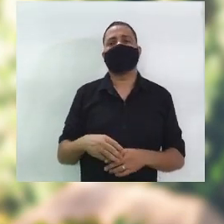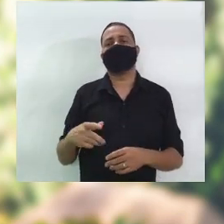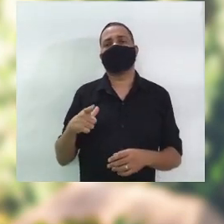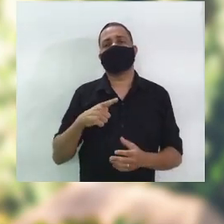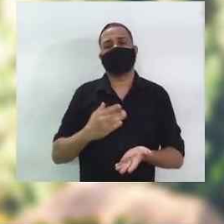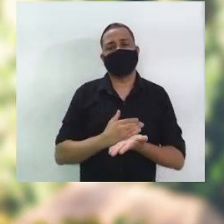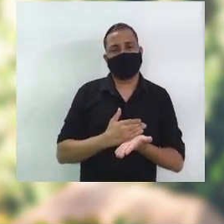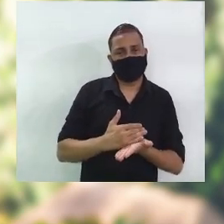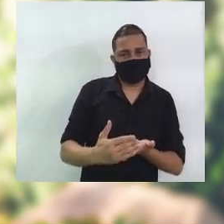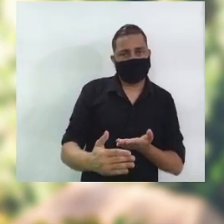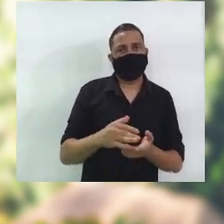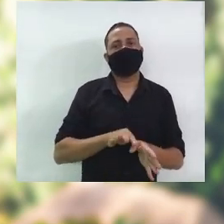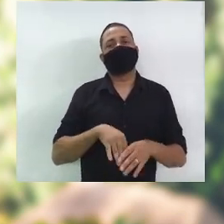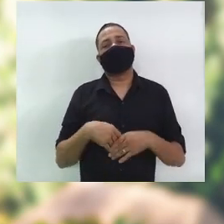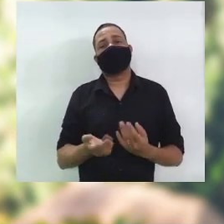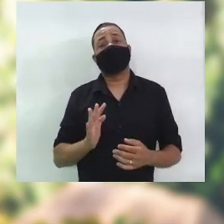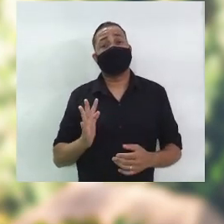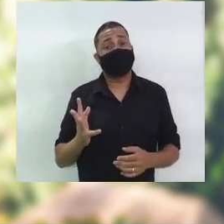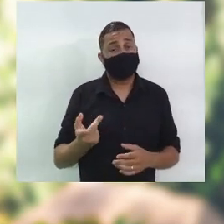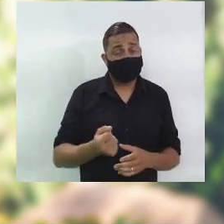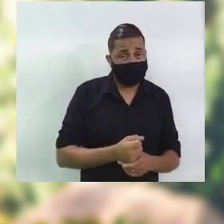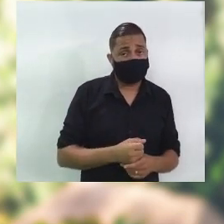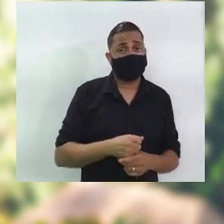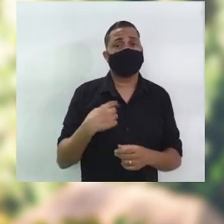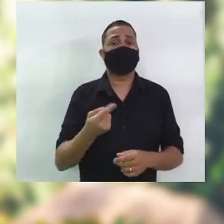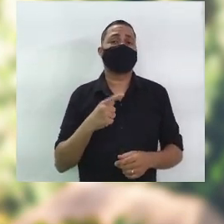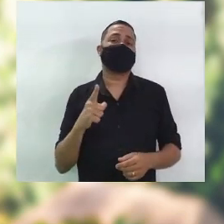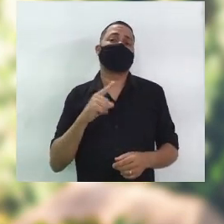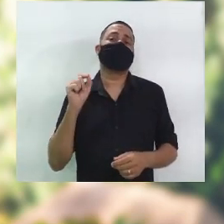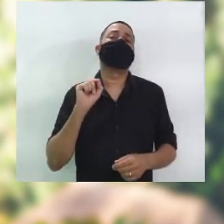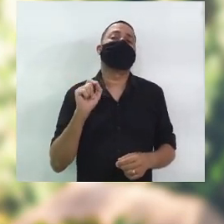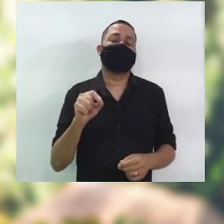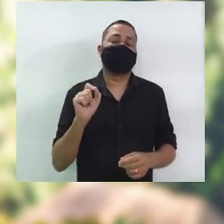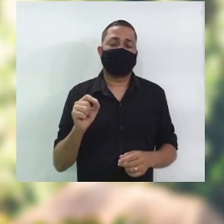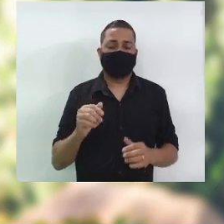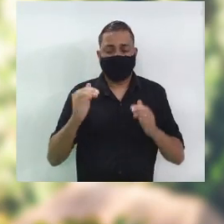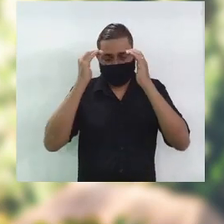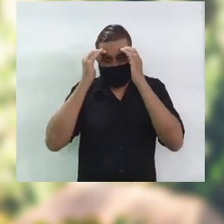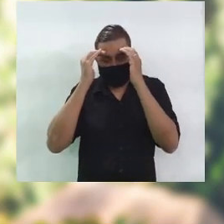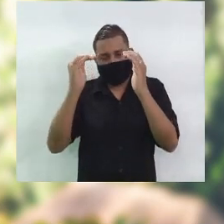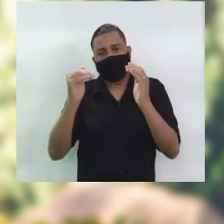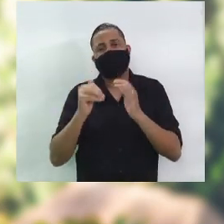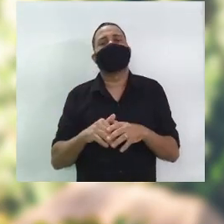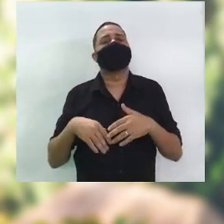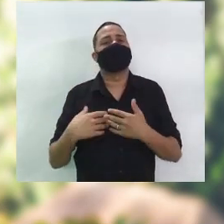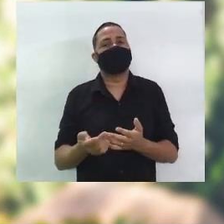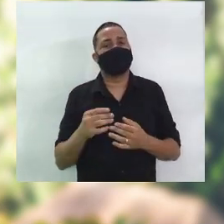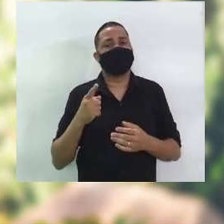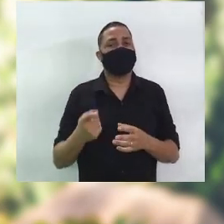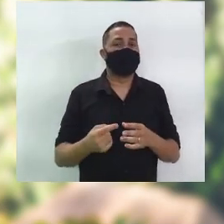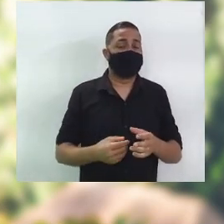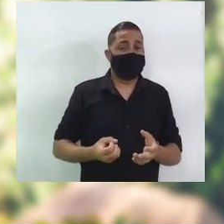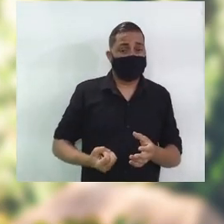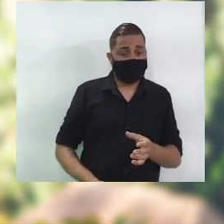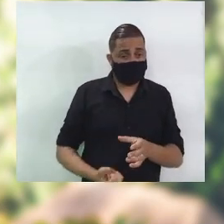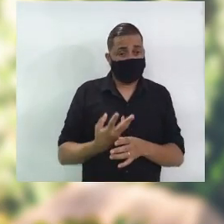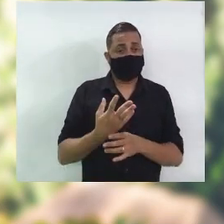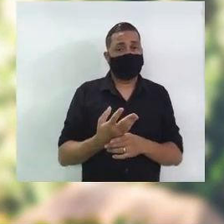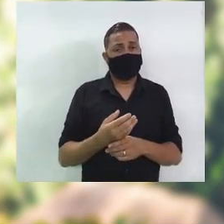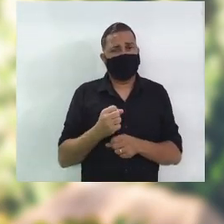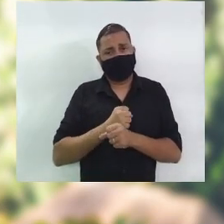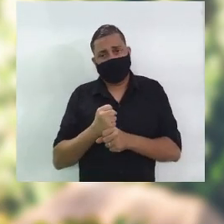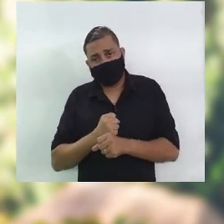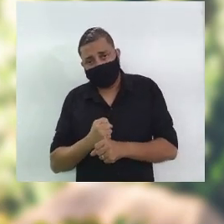suas origens. Então, tudo isso, nós temos o que? O respeito. Então, suas origens muito